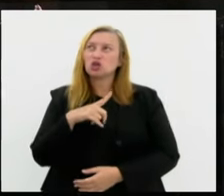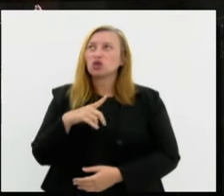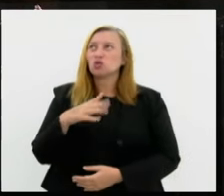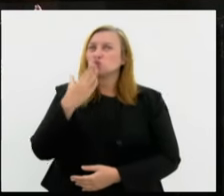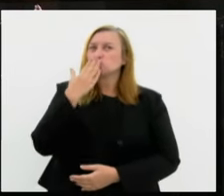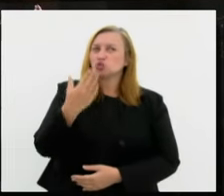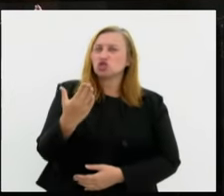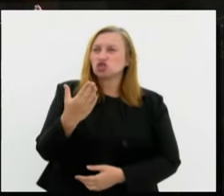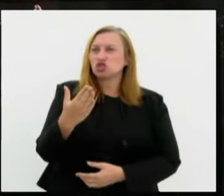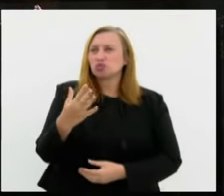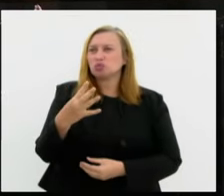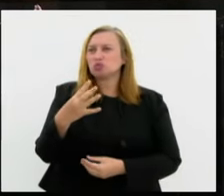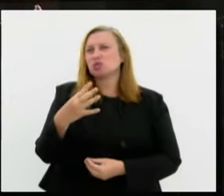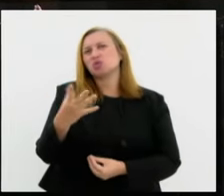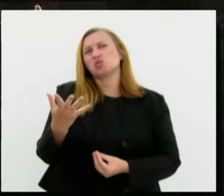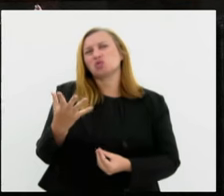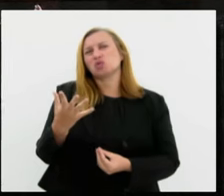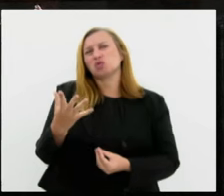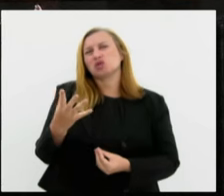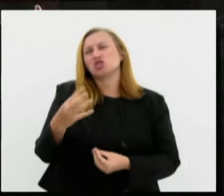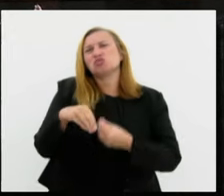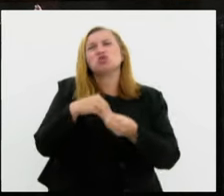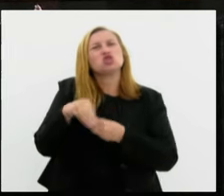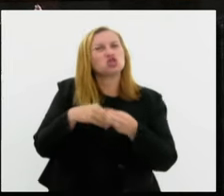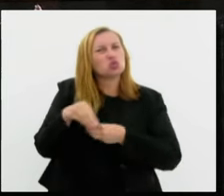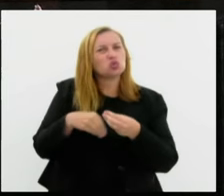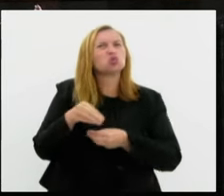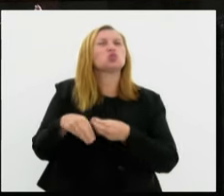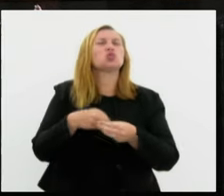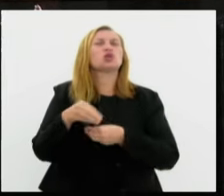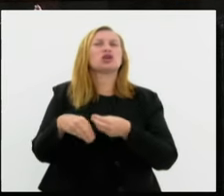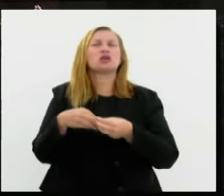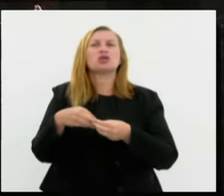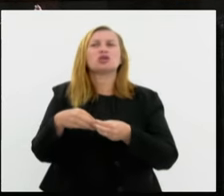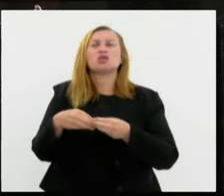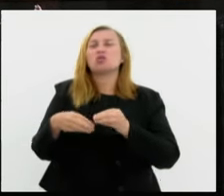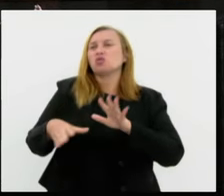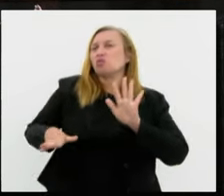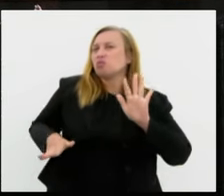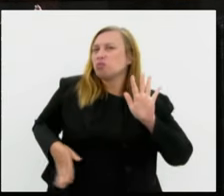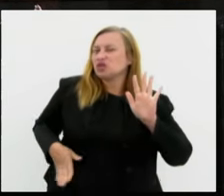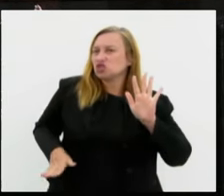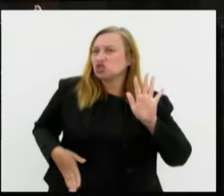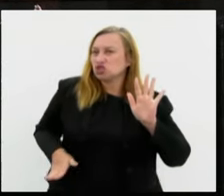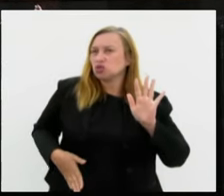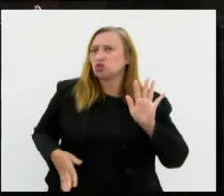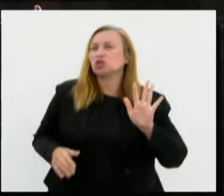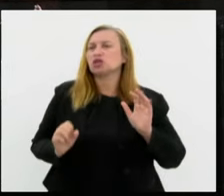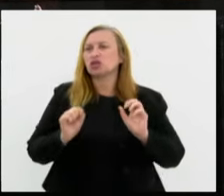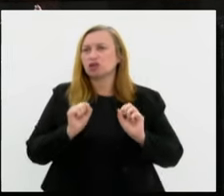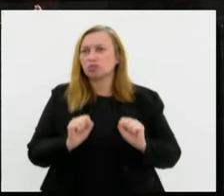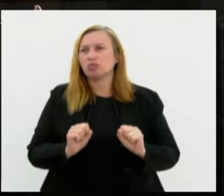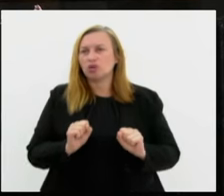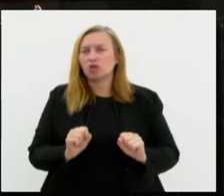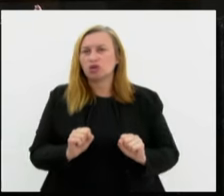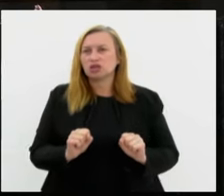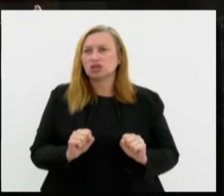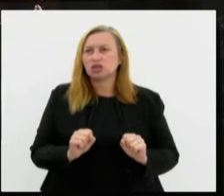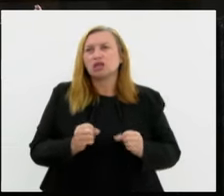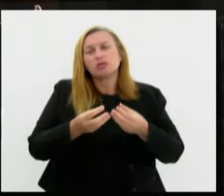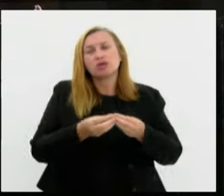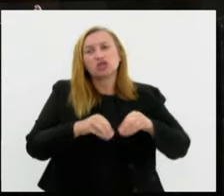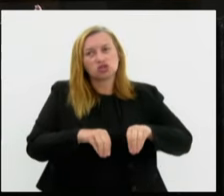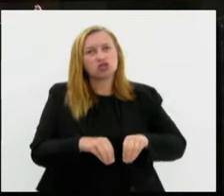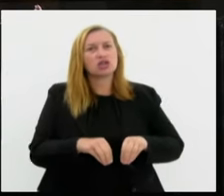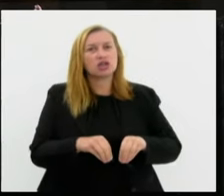ligação que, de alguma maneira, pode favorecer, orientar ou informar esse lado que é um